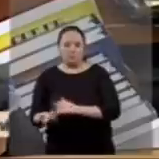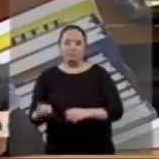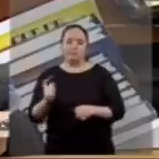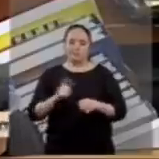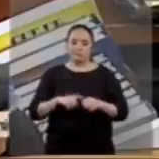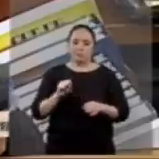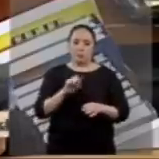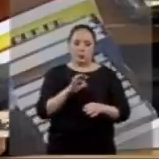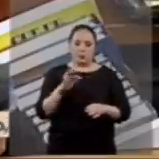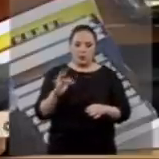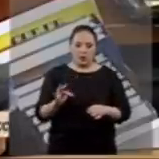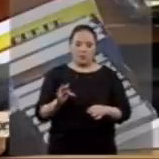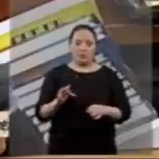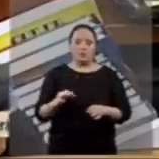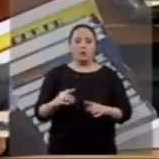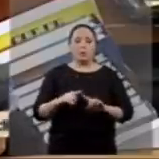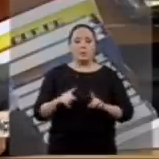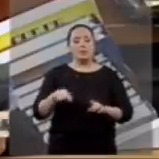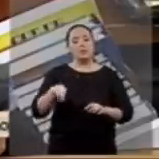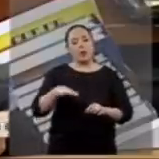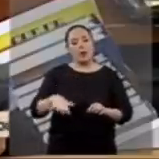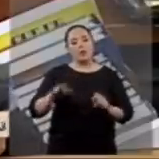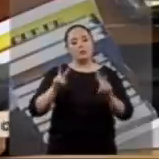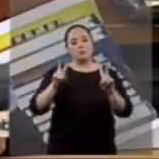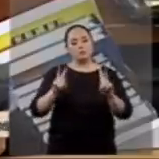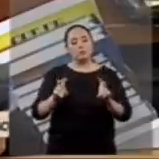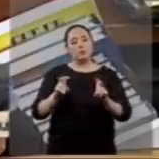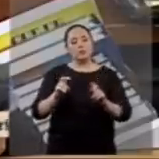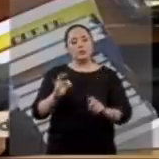a envolver matéria tributária.